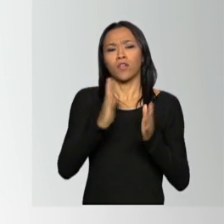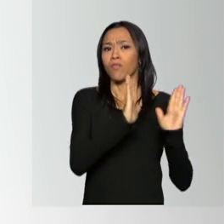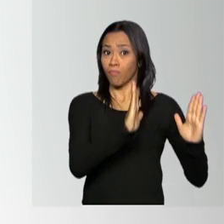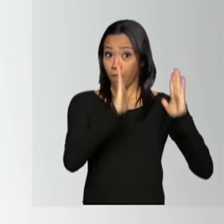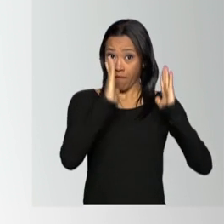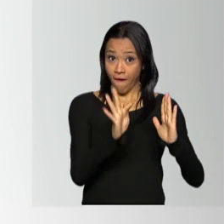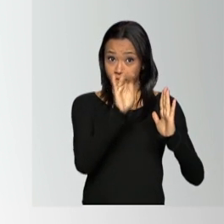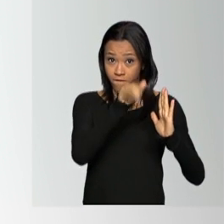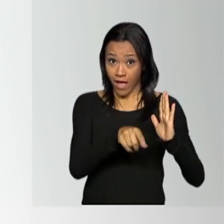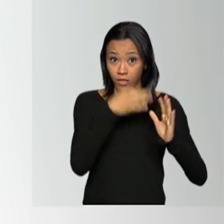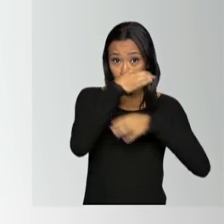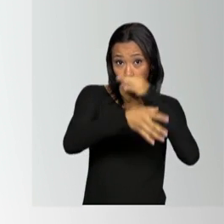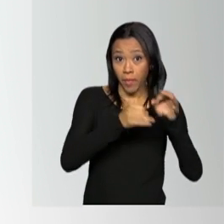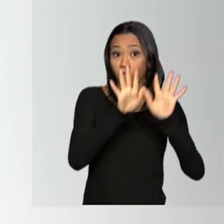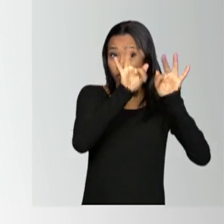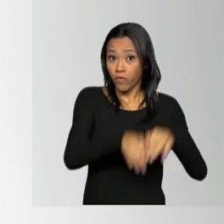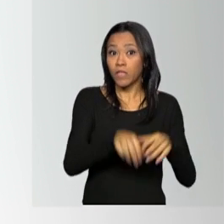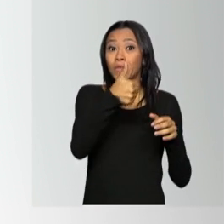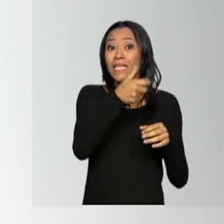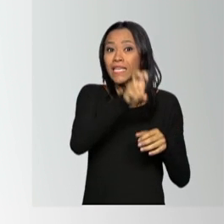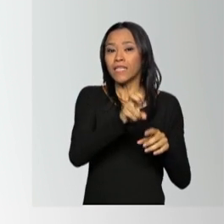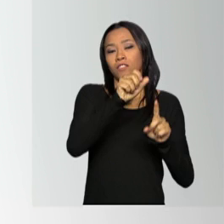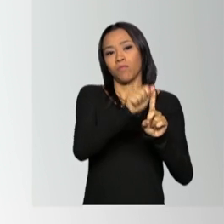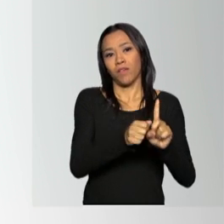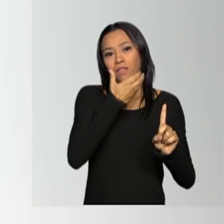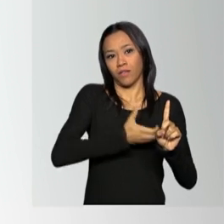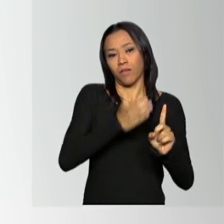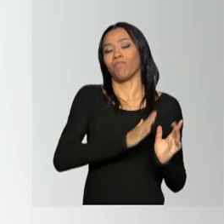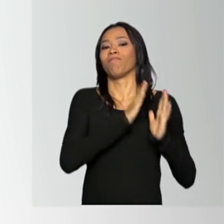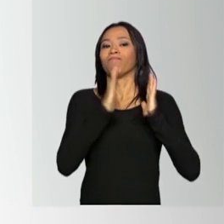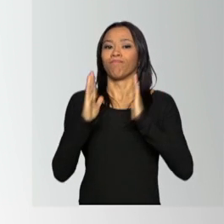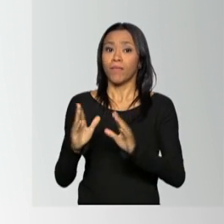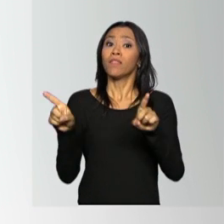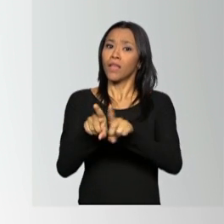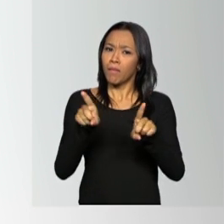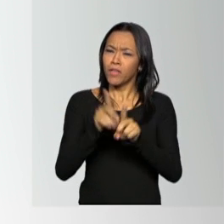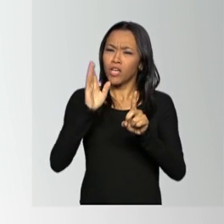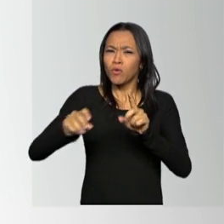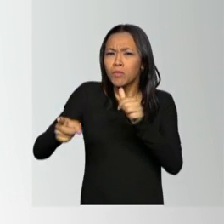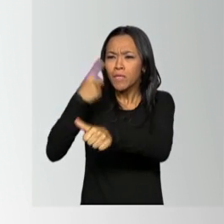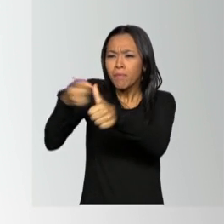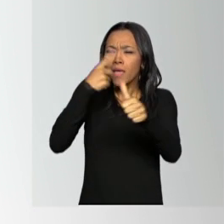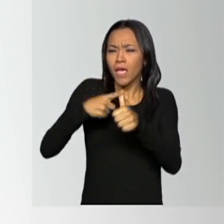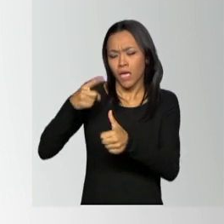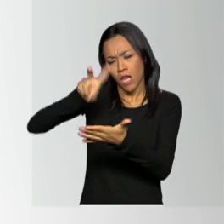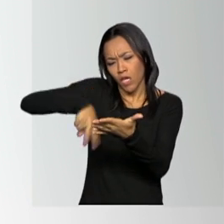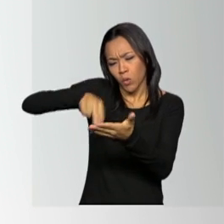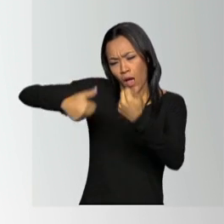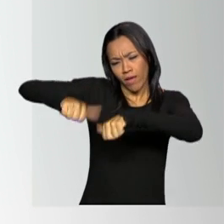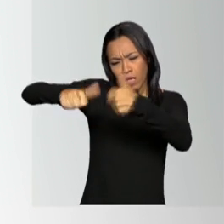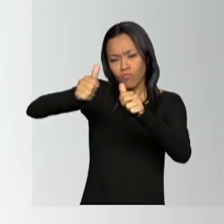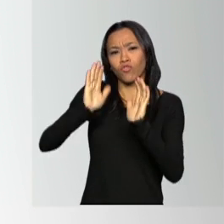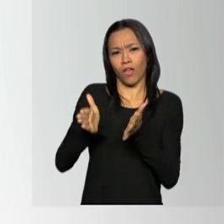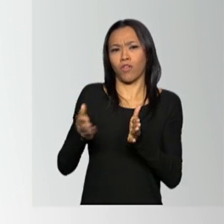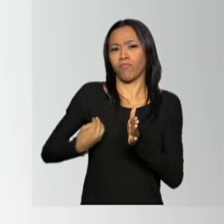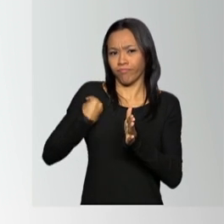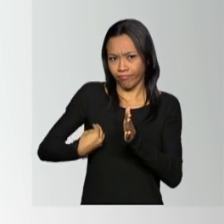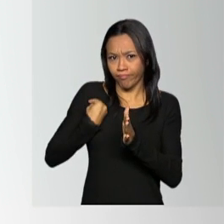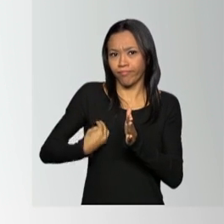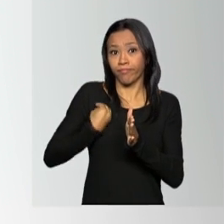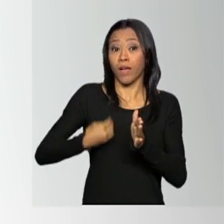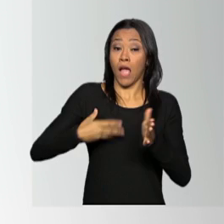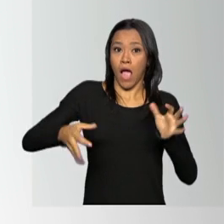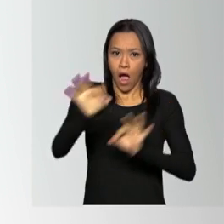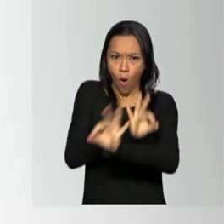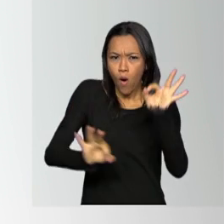que foi encerrada em 15 de dezembro. Também estão presentes os primeiros pareceres dos leitores críticos. O processo de construção